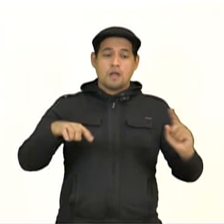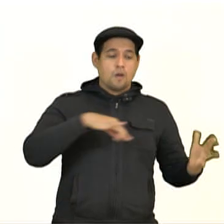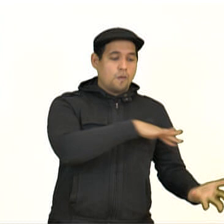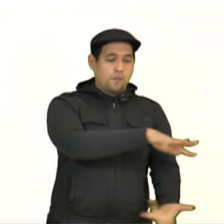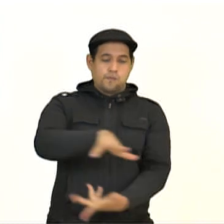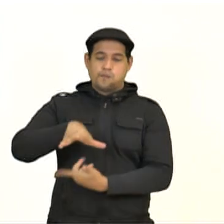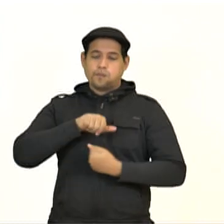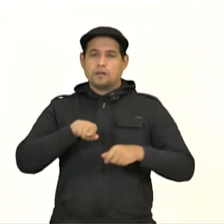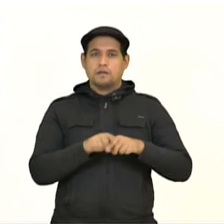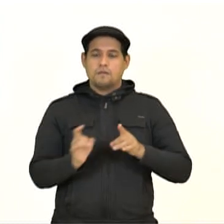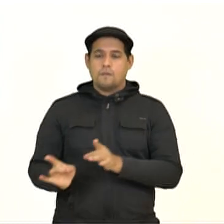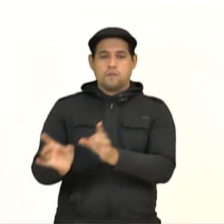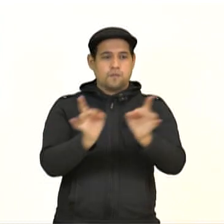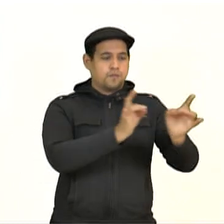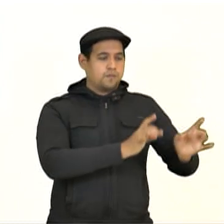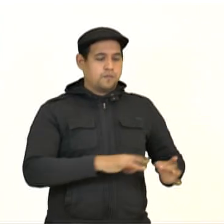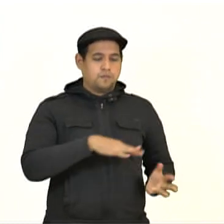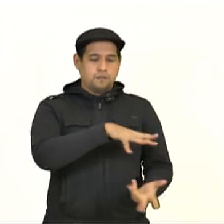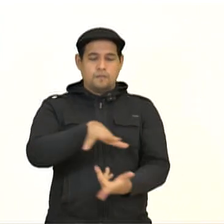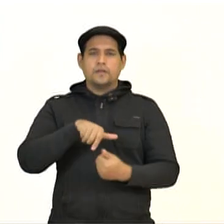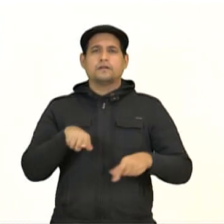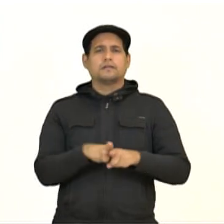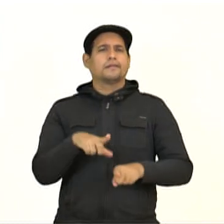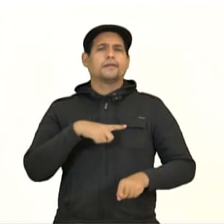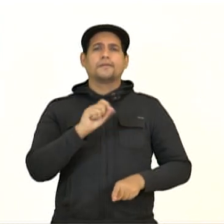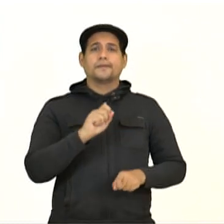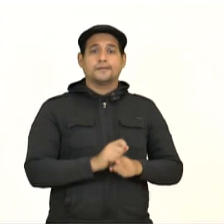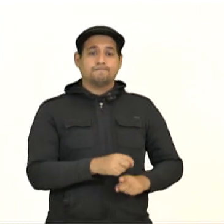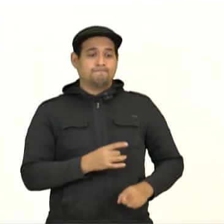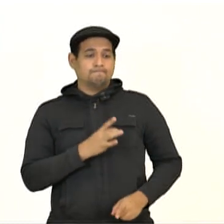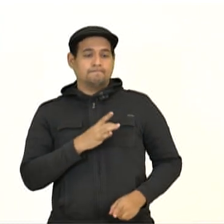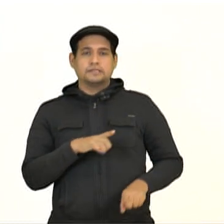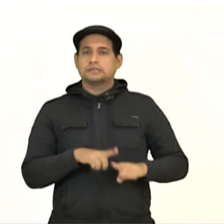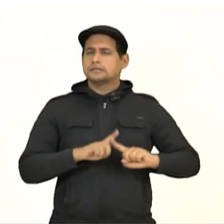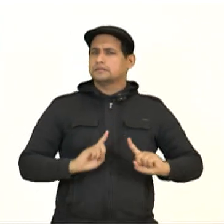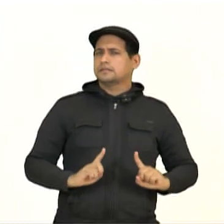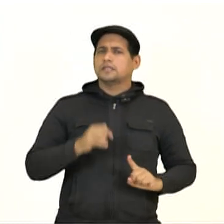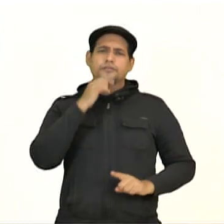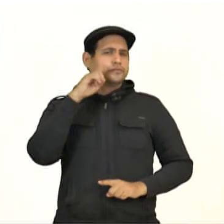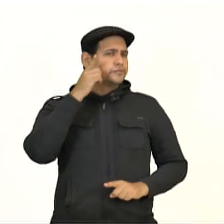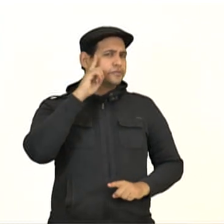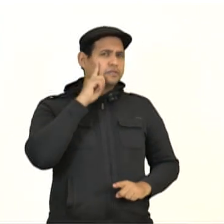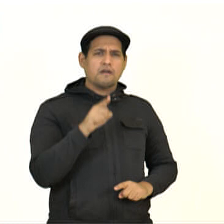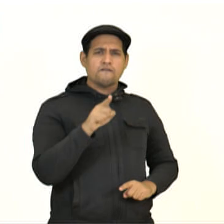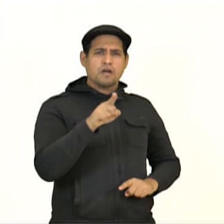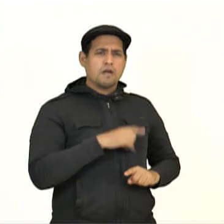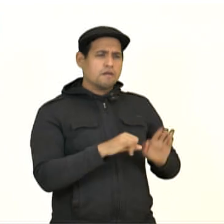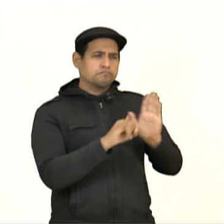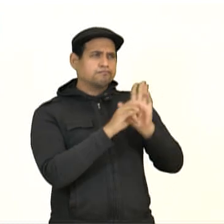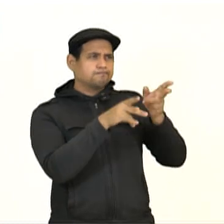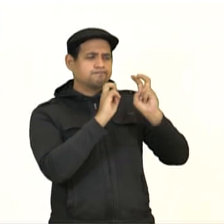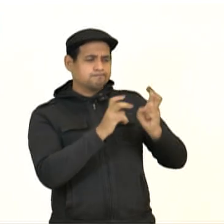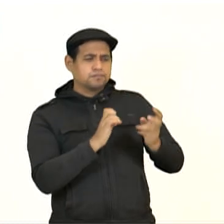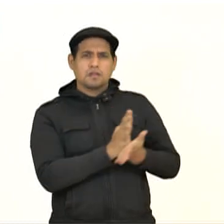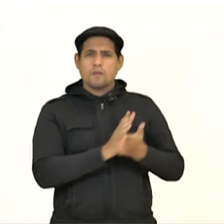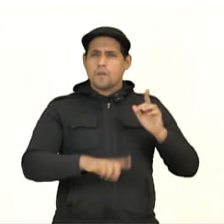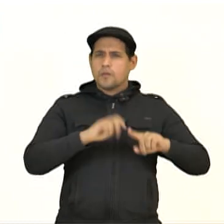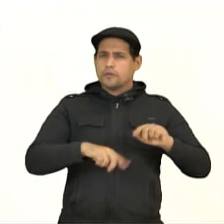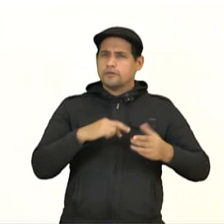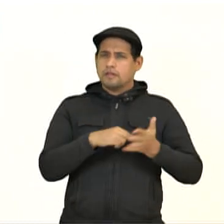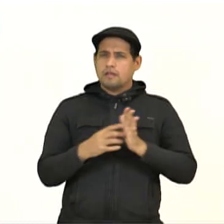e o comércio global estão sob ameaça. No seu cotidiano, você identifica algum produto que